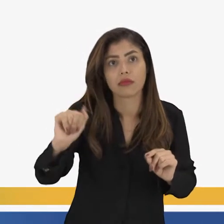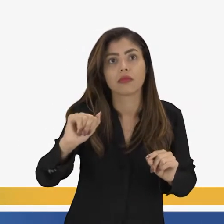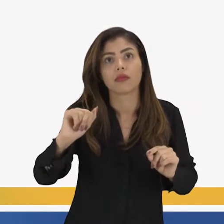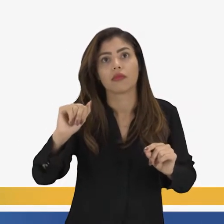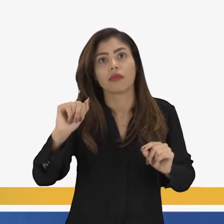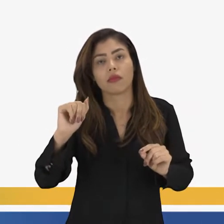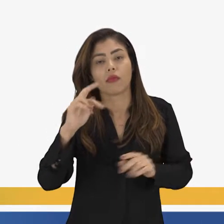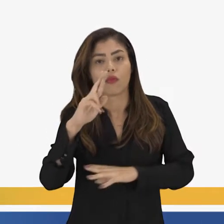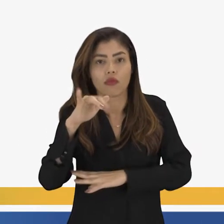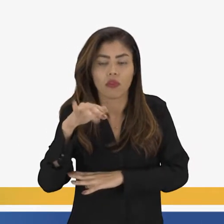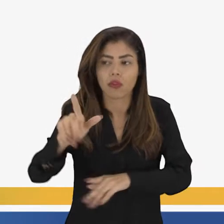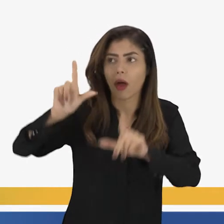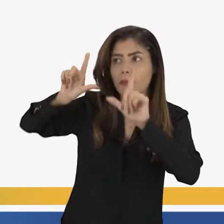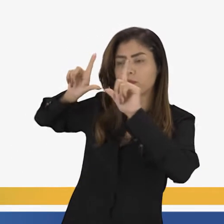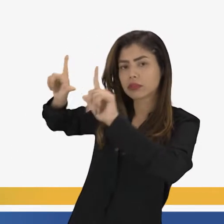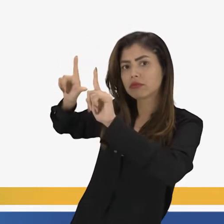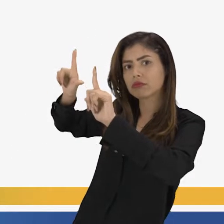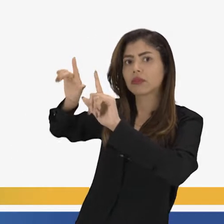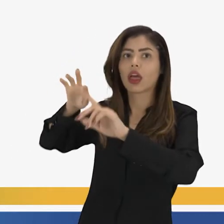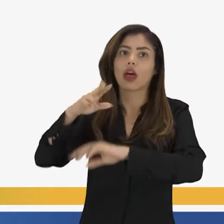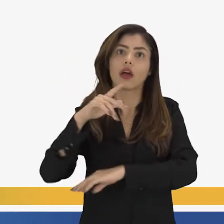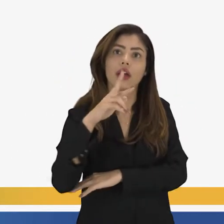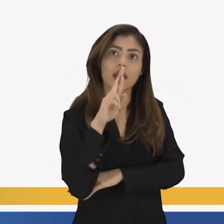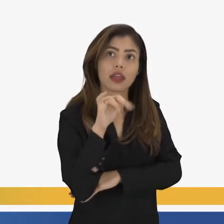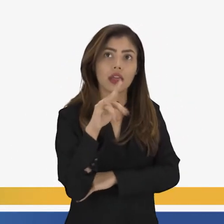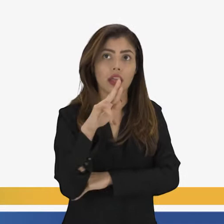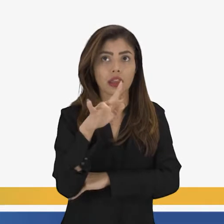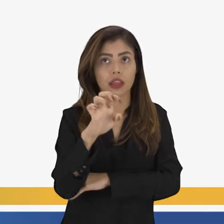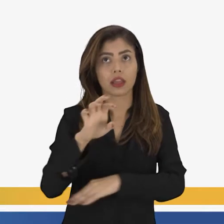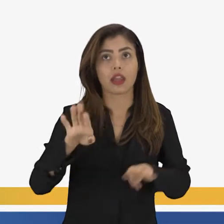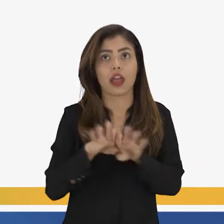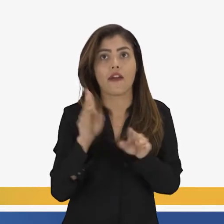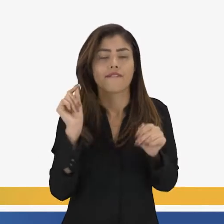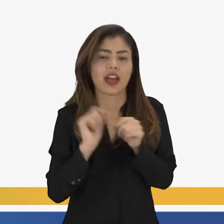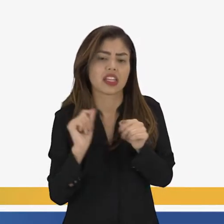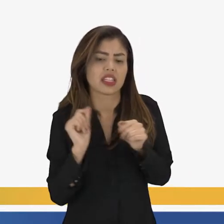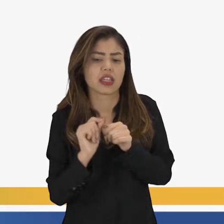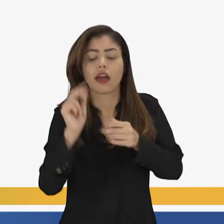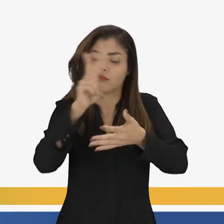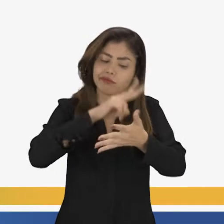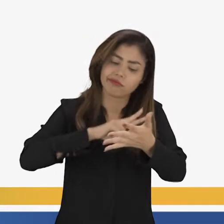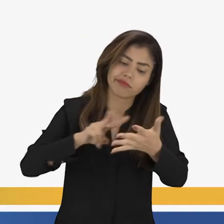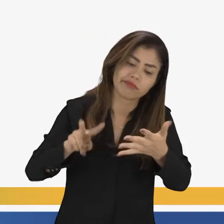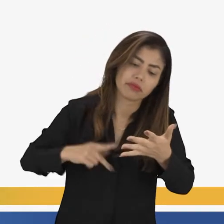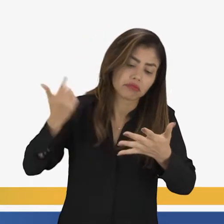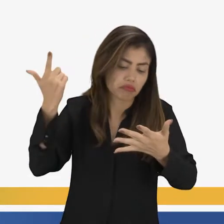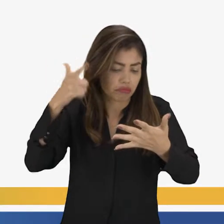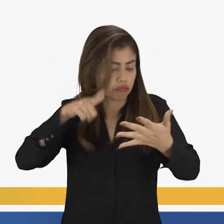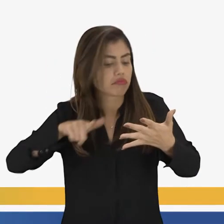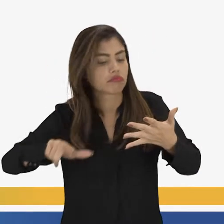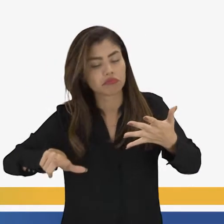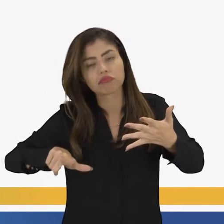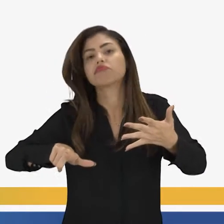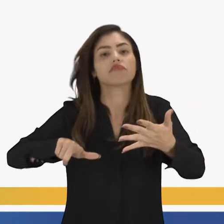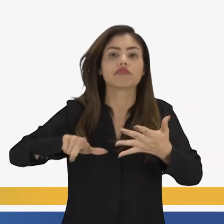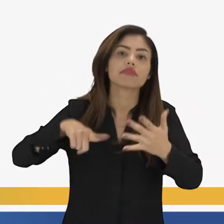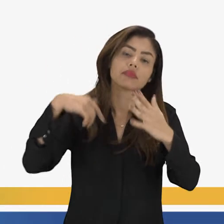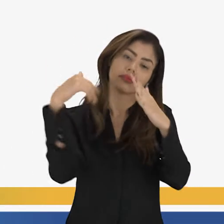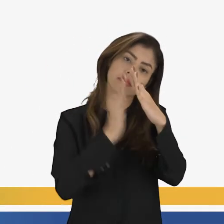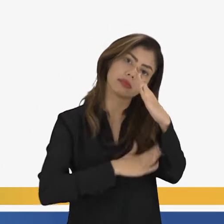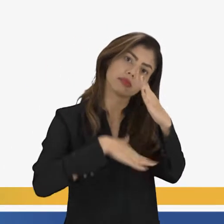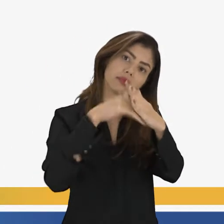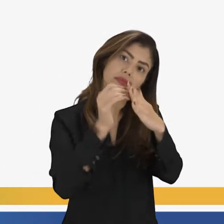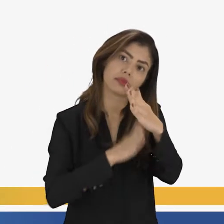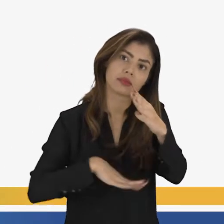um folder, digamos assim, do Hitler, meio que fazendo uma releitura, né, dessa obra de arte